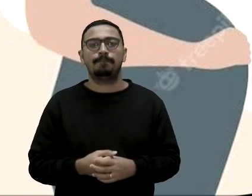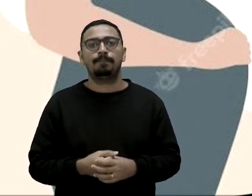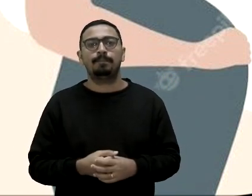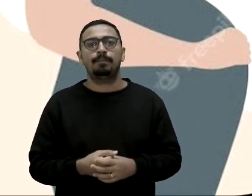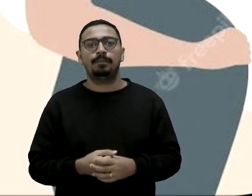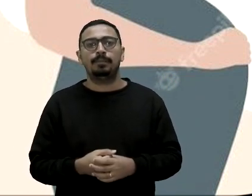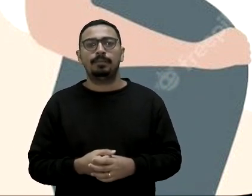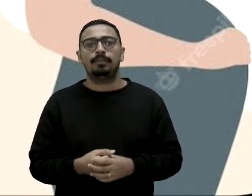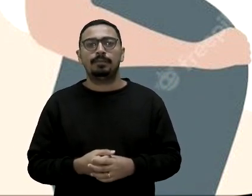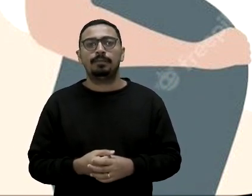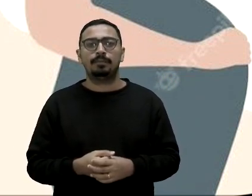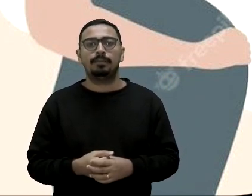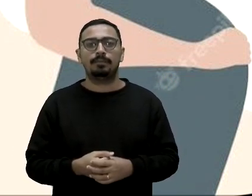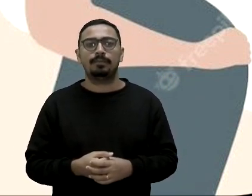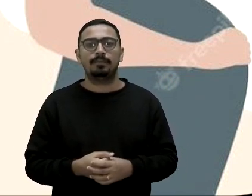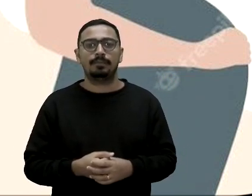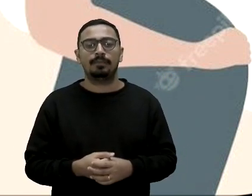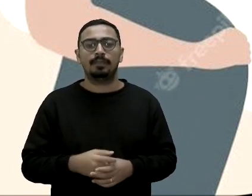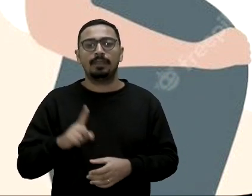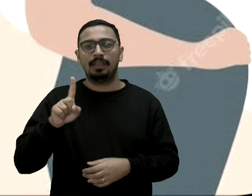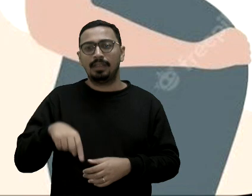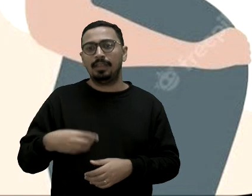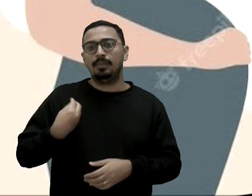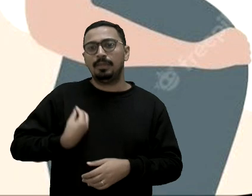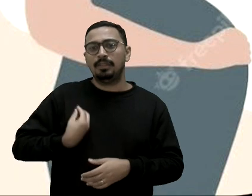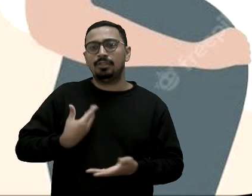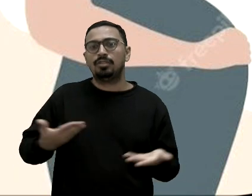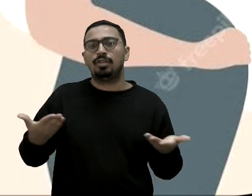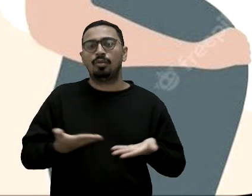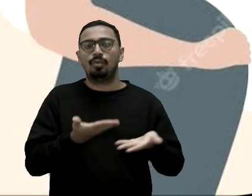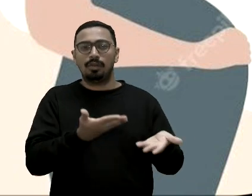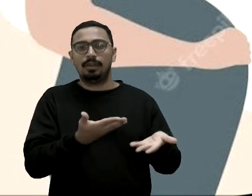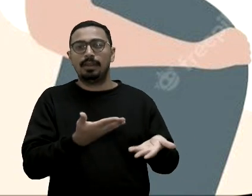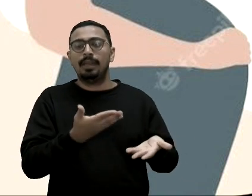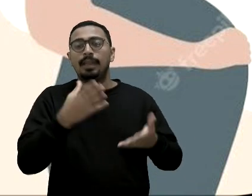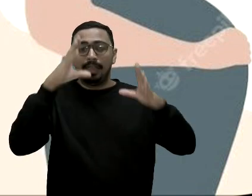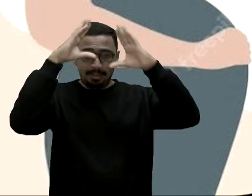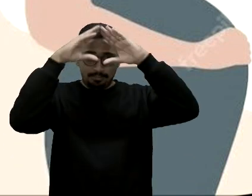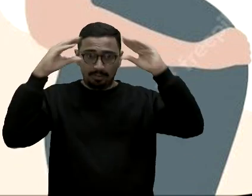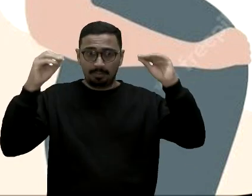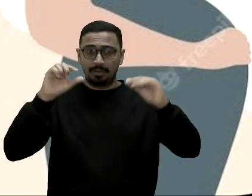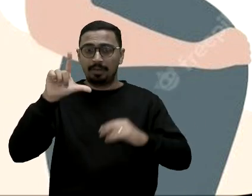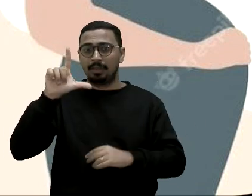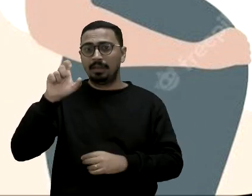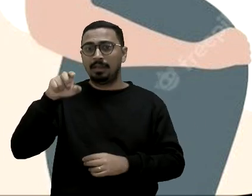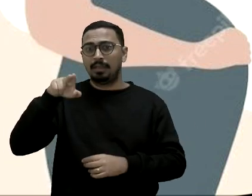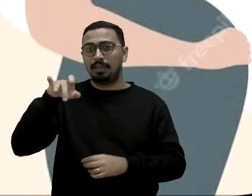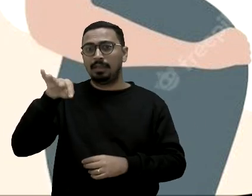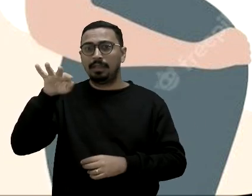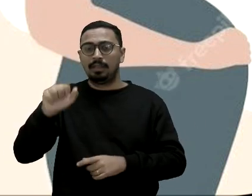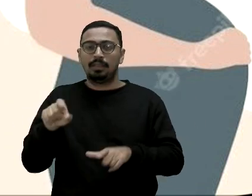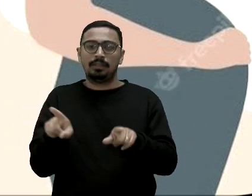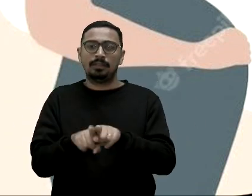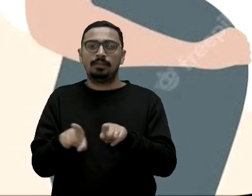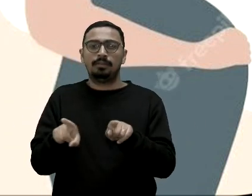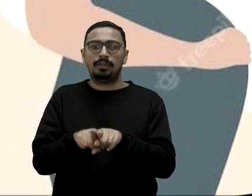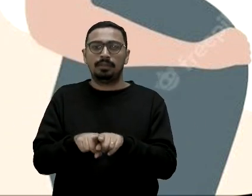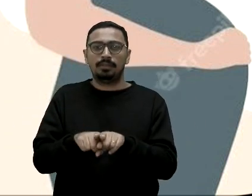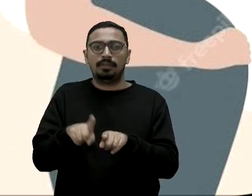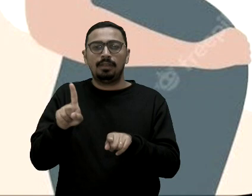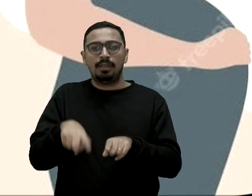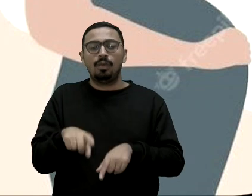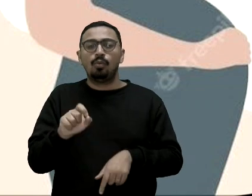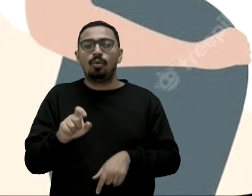Nossas campanhas, que atualmente é feita na figura da enfermeira Lenita, que também está aqui presente, nós temos o